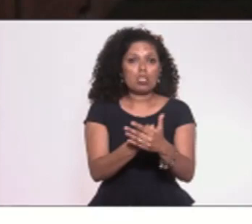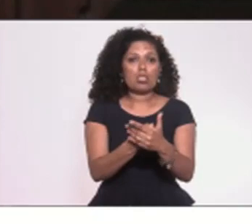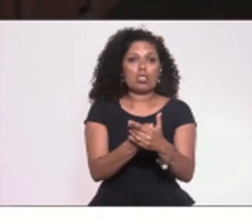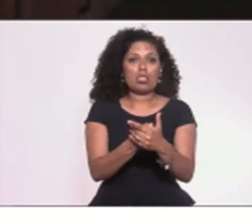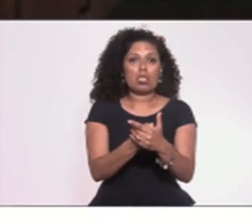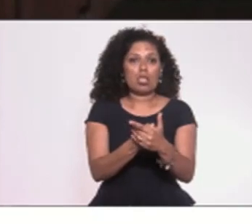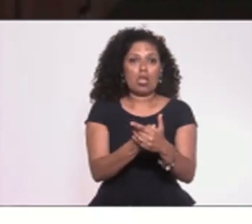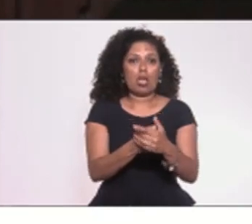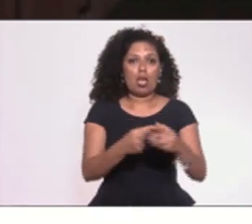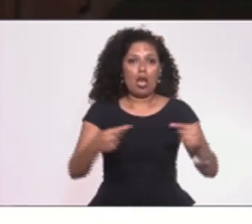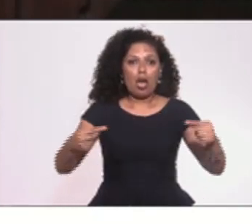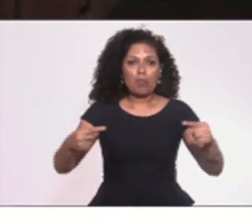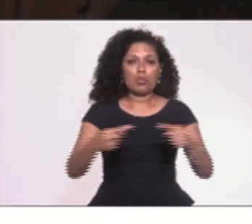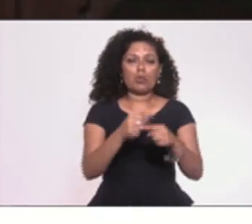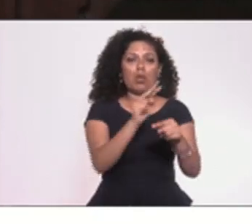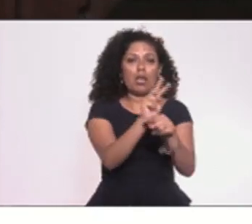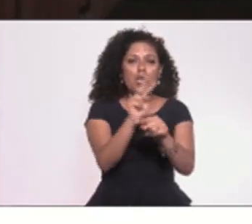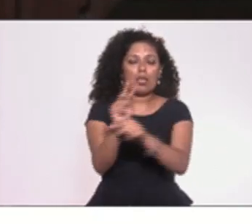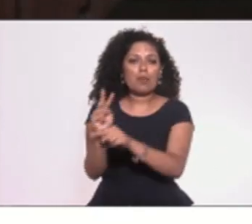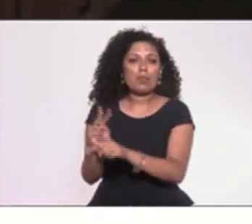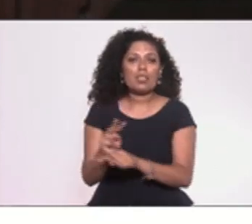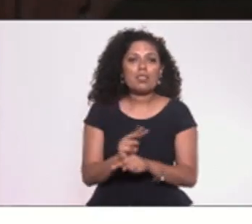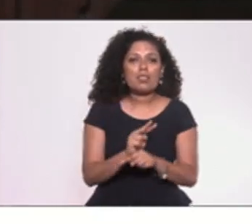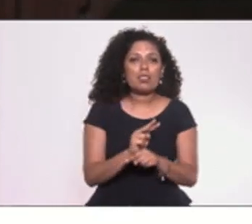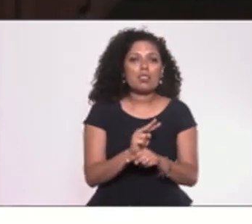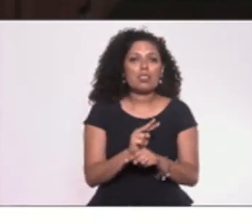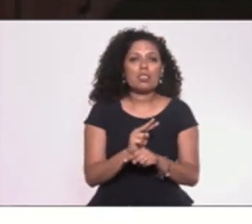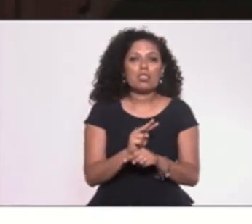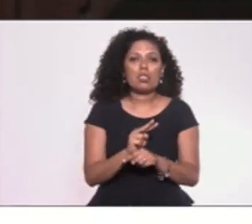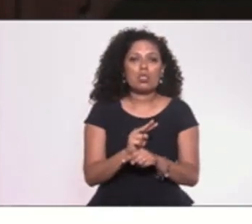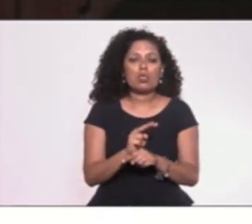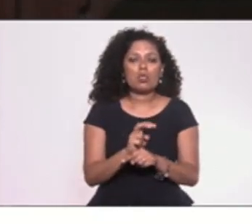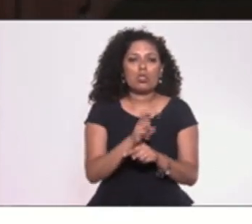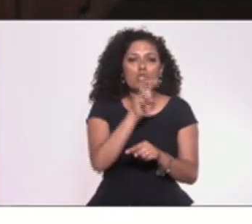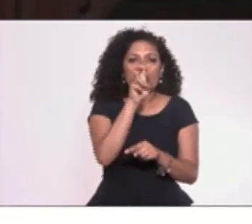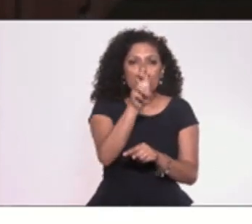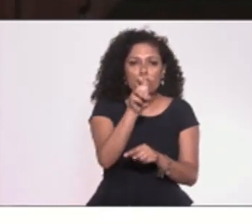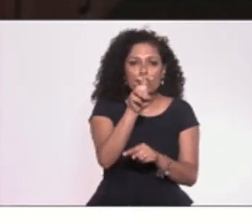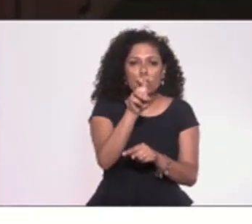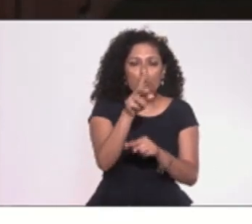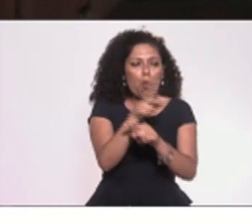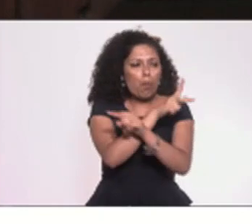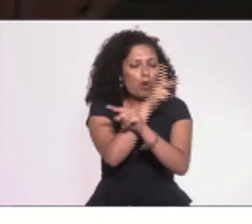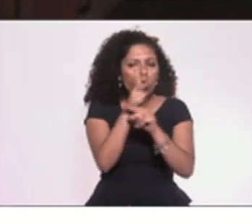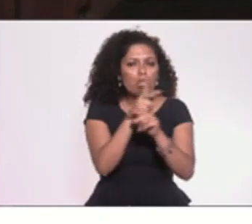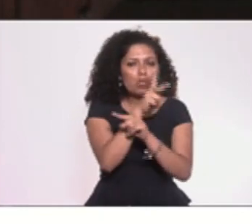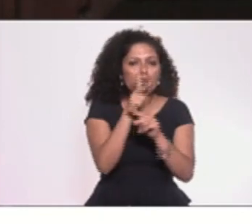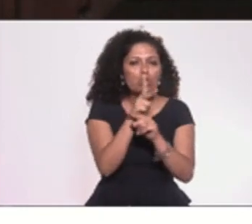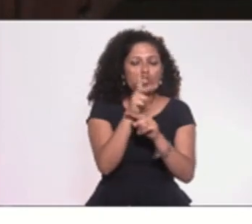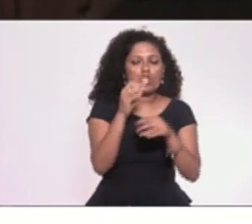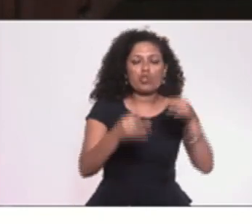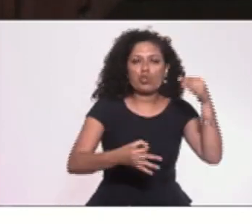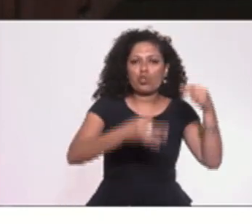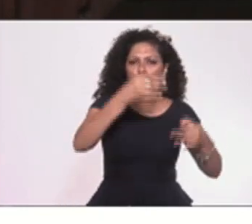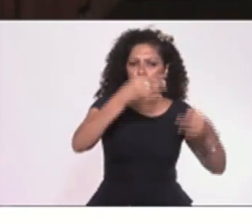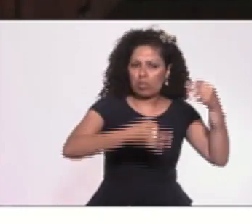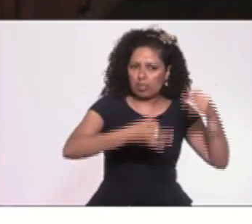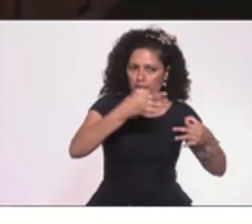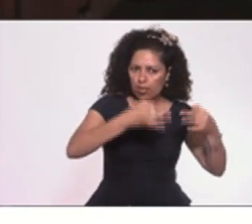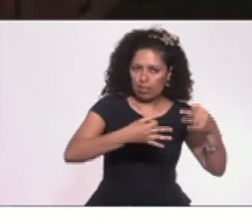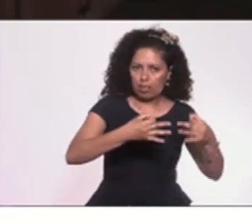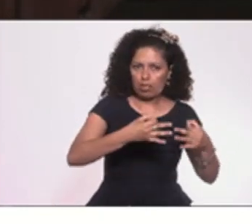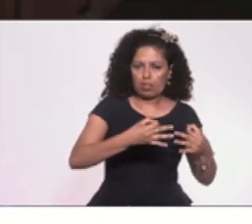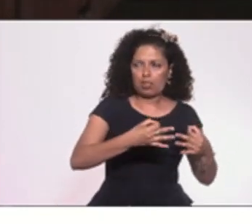uma representação dos 5 procuradores da